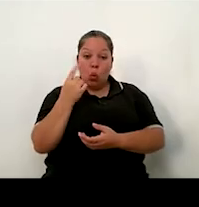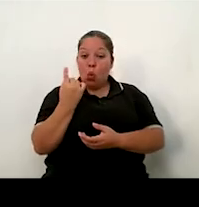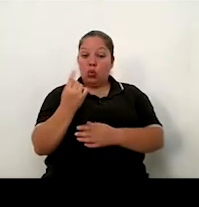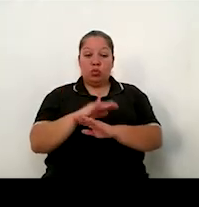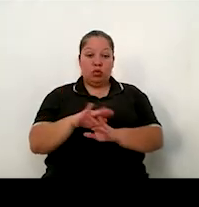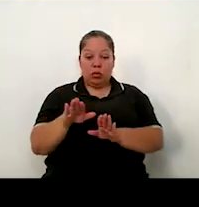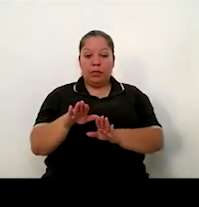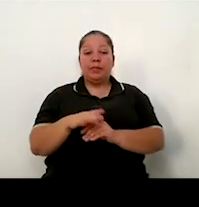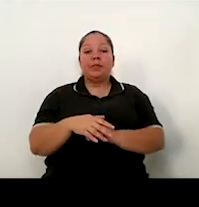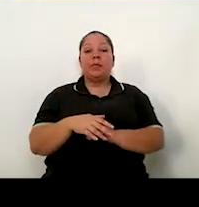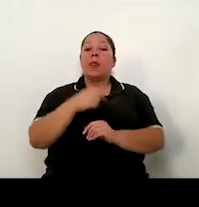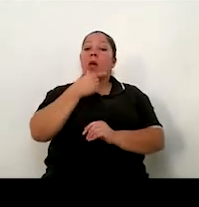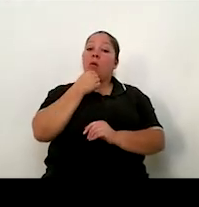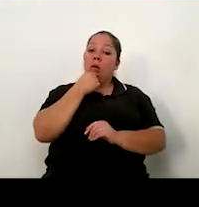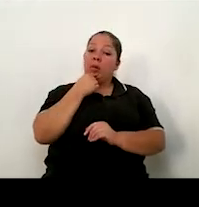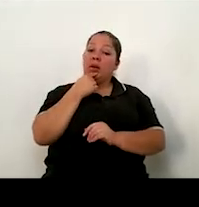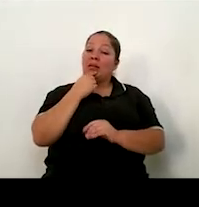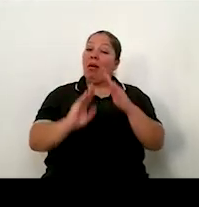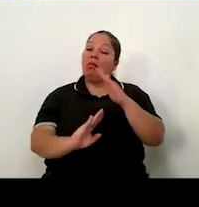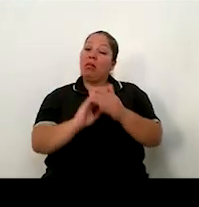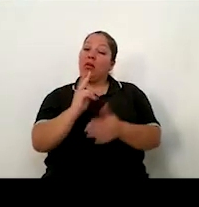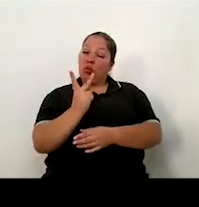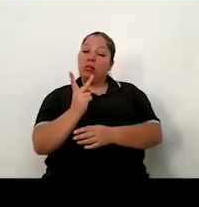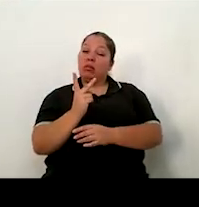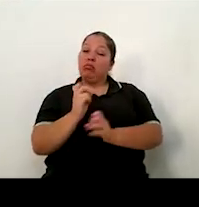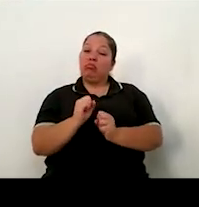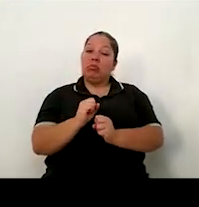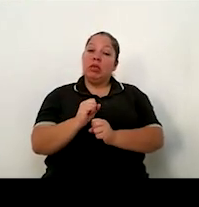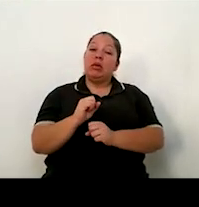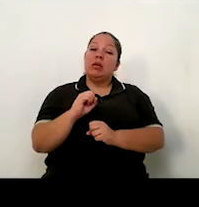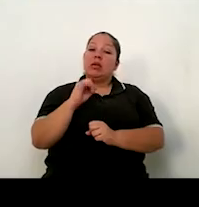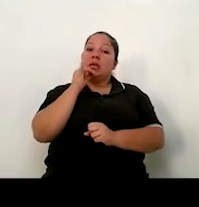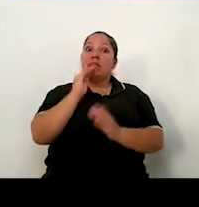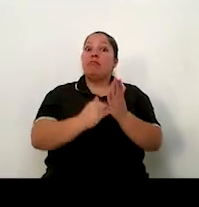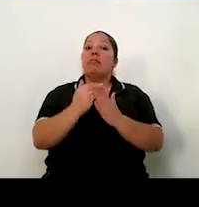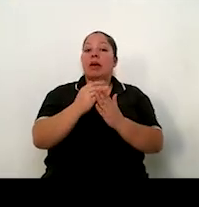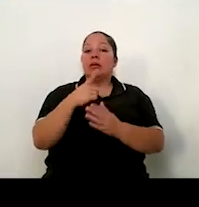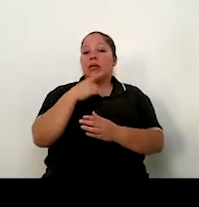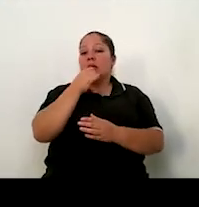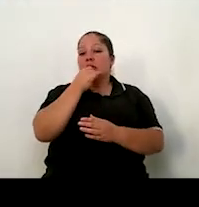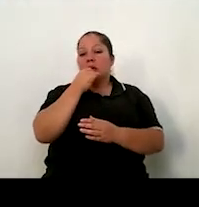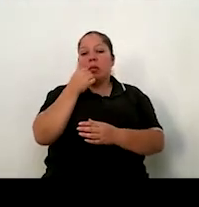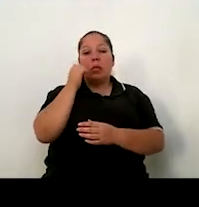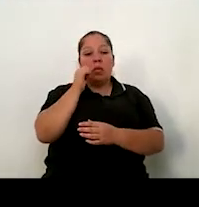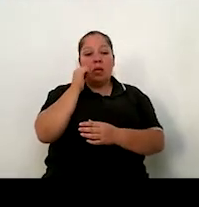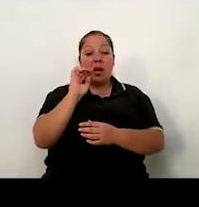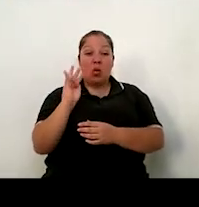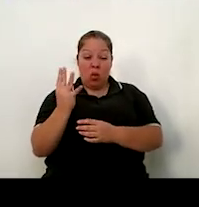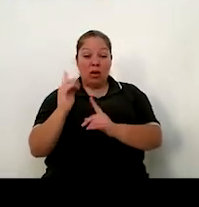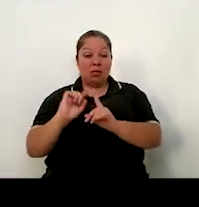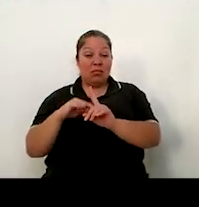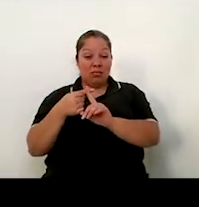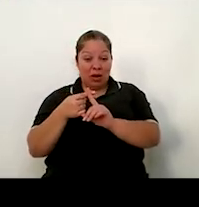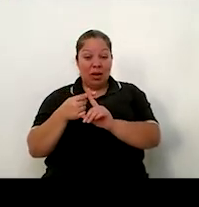excessivo? Se a mulher tiver 4 doses ao dia ou mais de 8 doses por